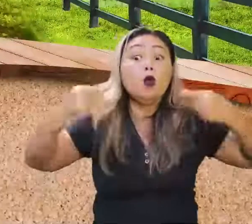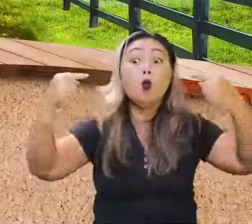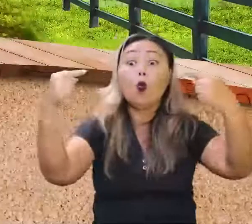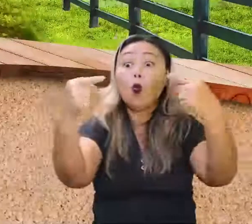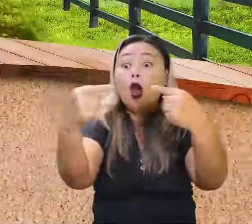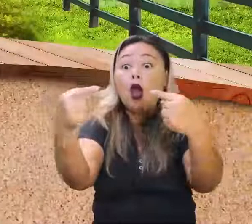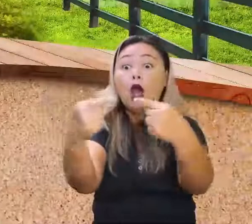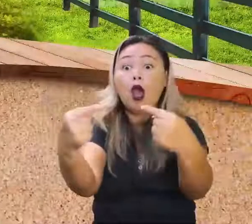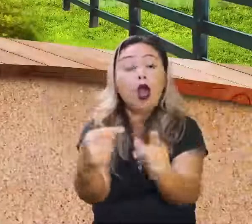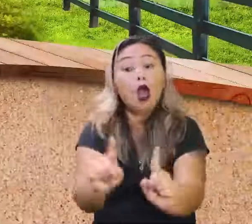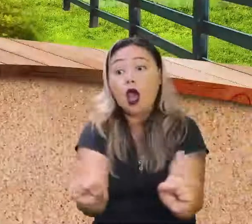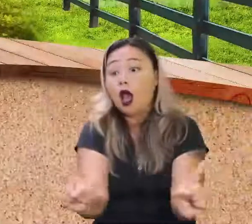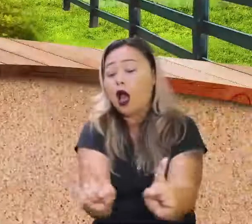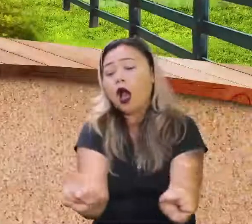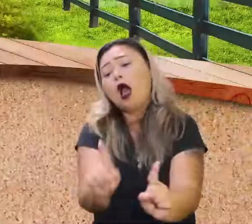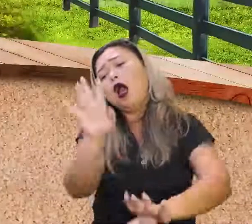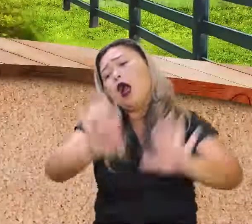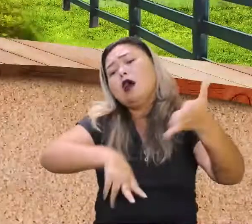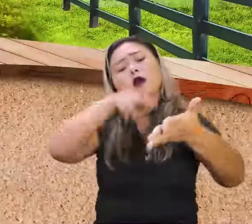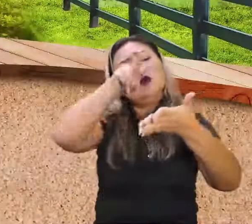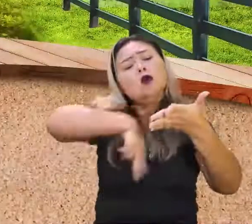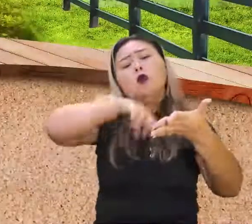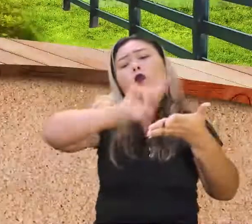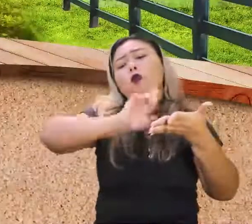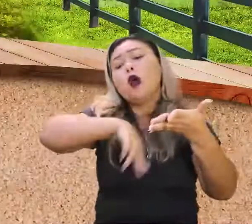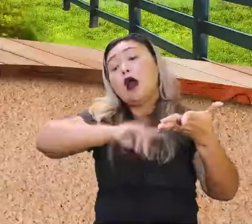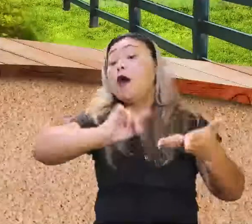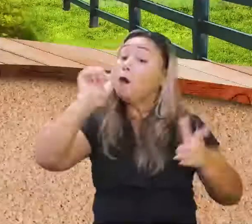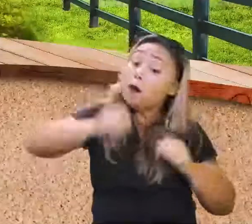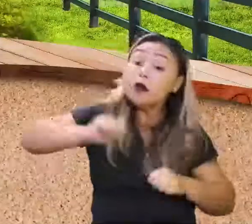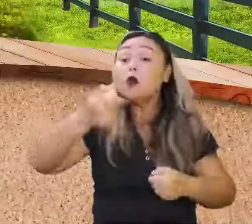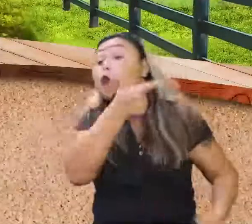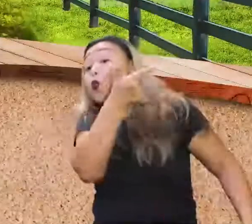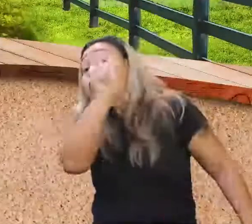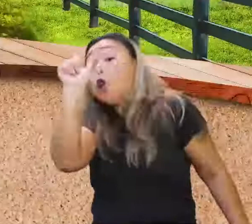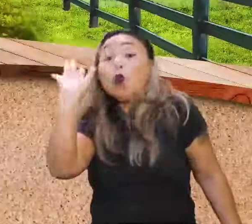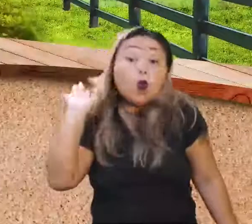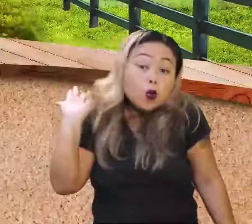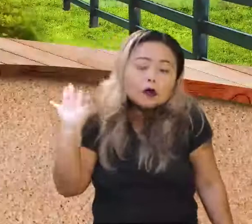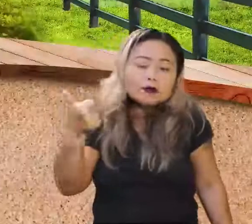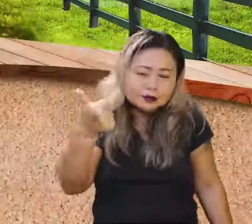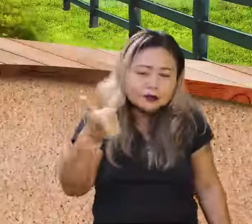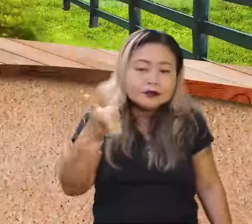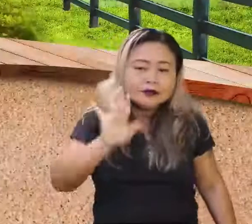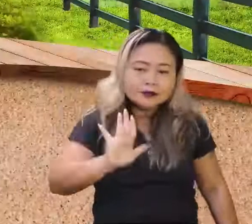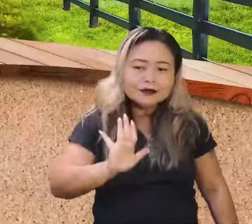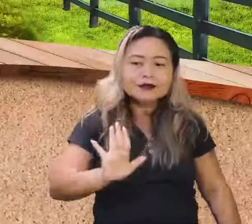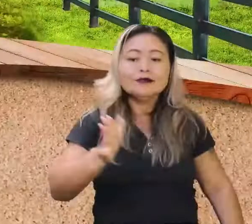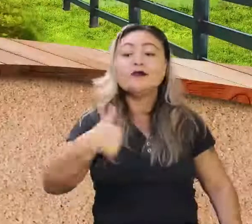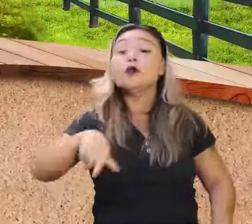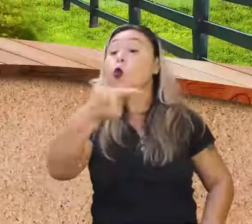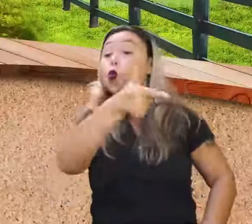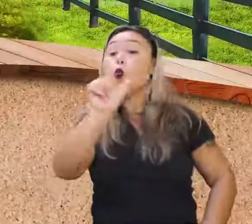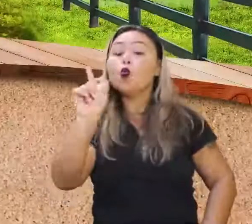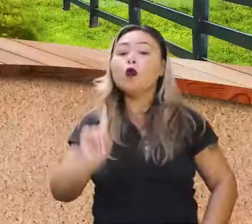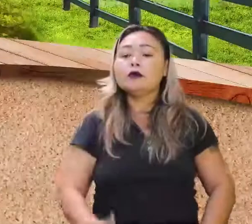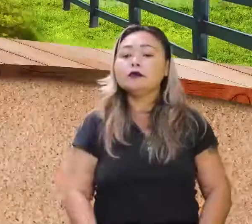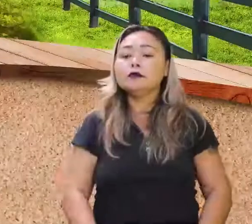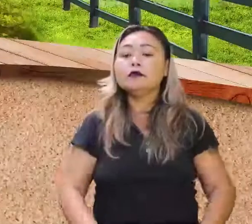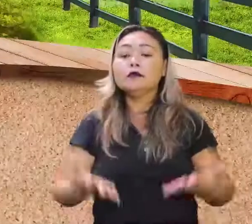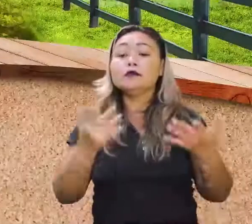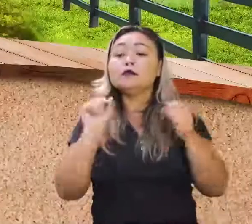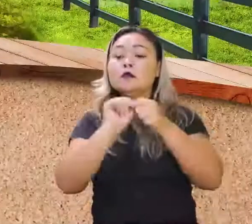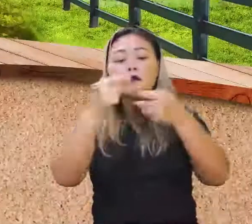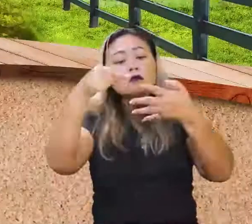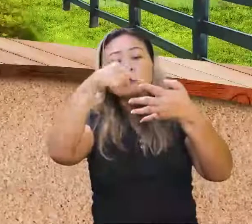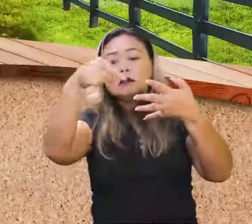idêntico. Às vezes eu leio a resposta e falo assim, ó, também poderia ser desse jeito. Tá bom, galera? Outra coisa,